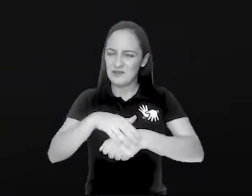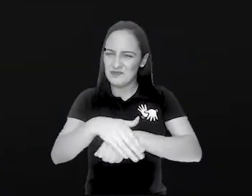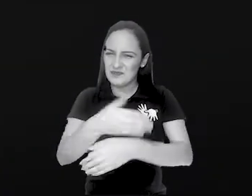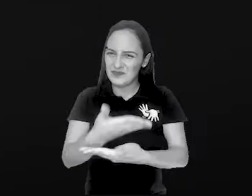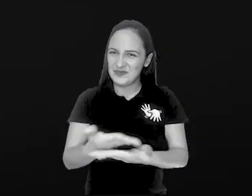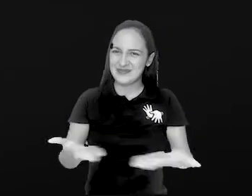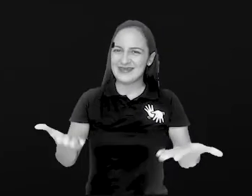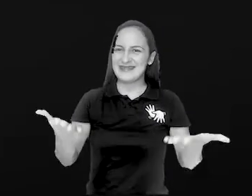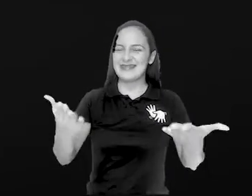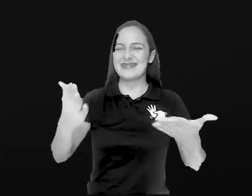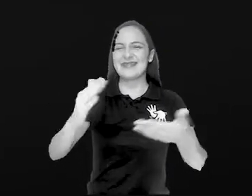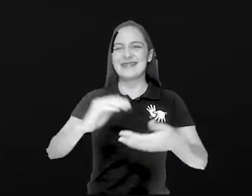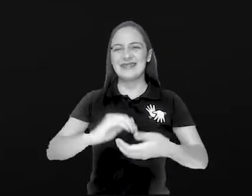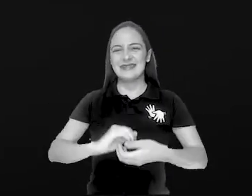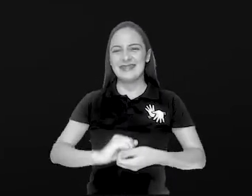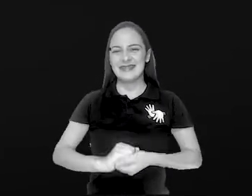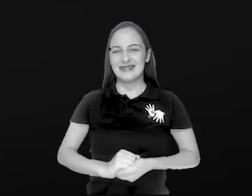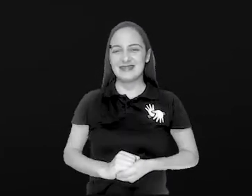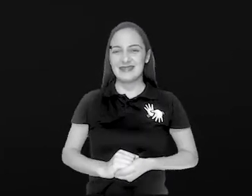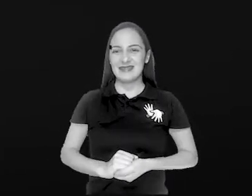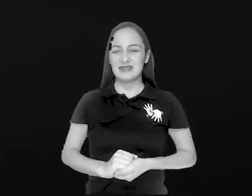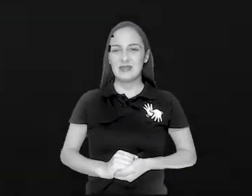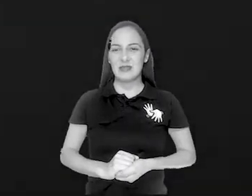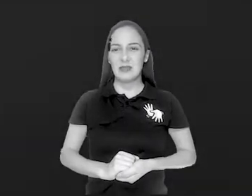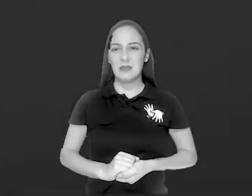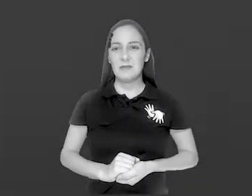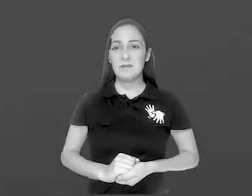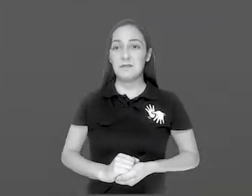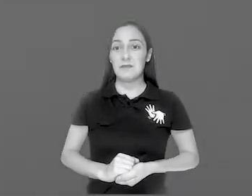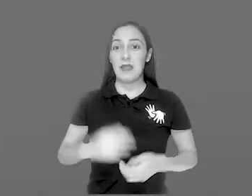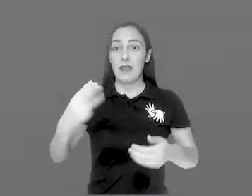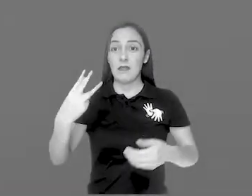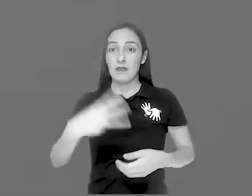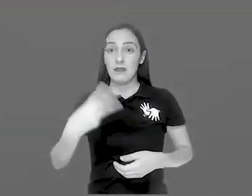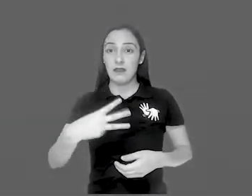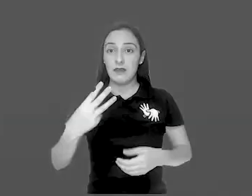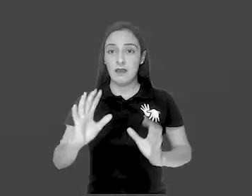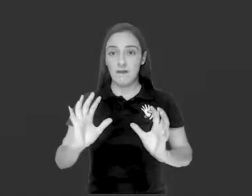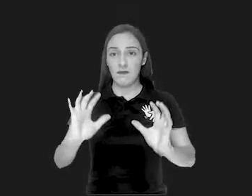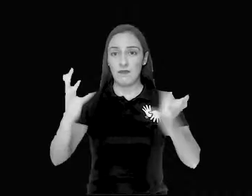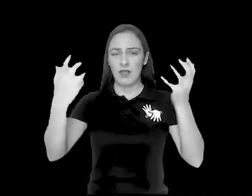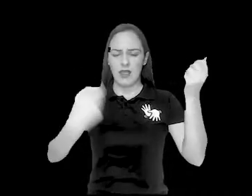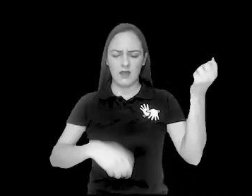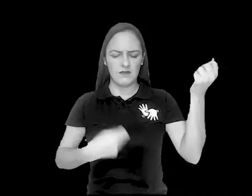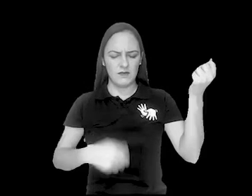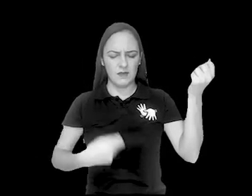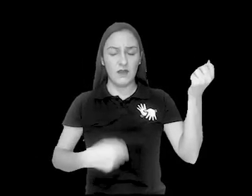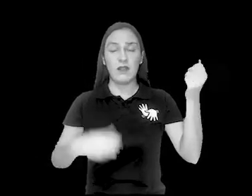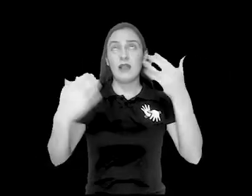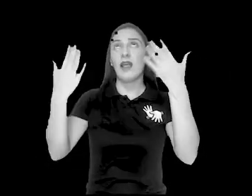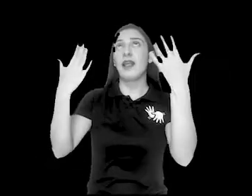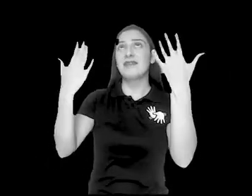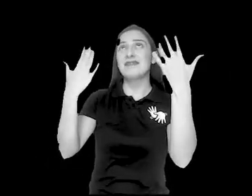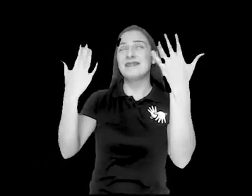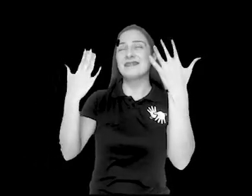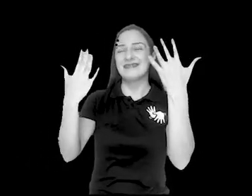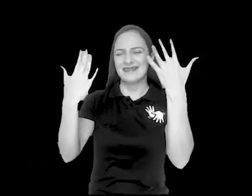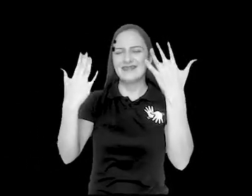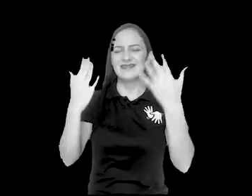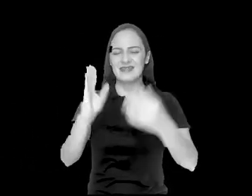noite! É isso aí, Alice. É o terceiro Festa Viola, graças a Deus,